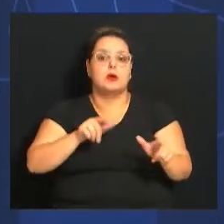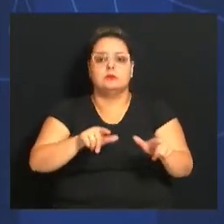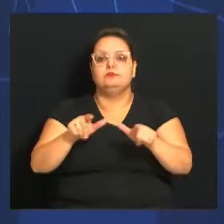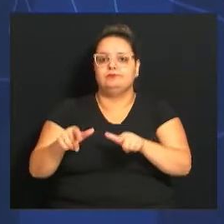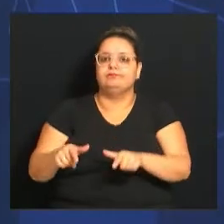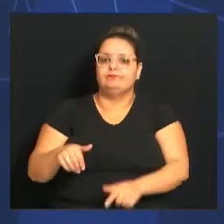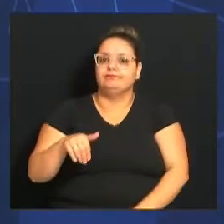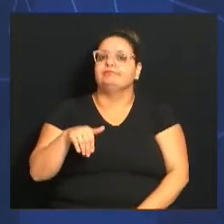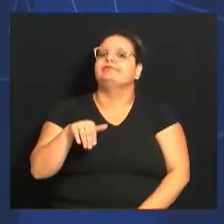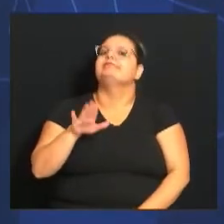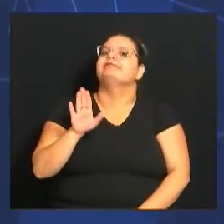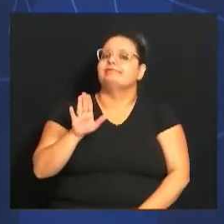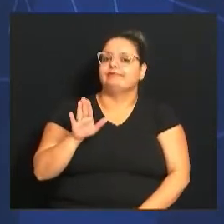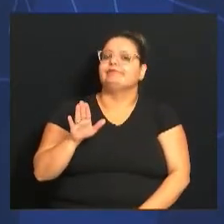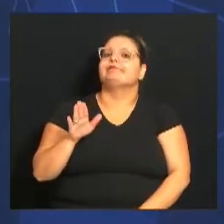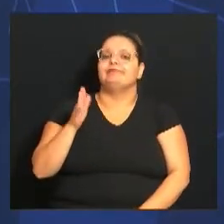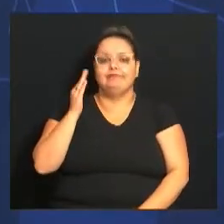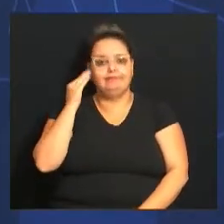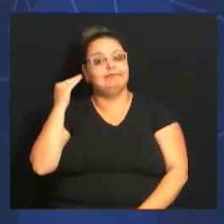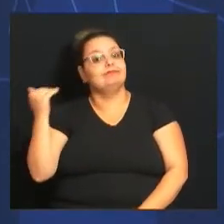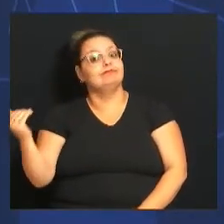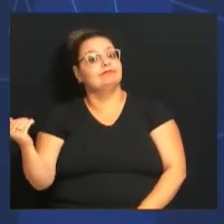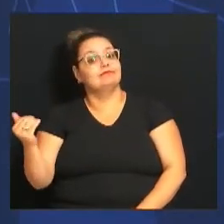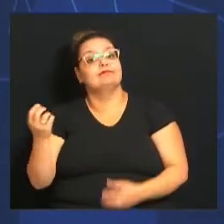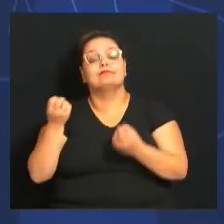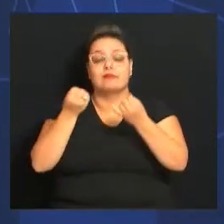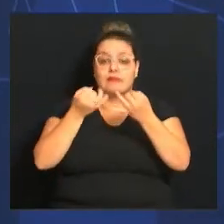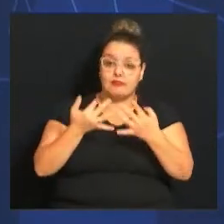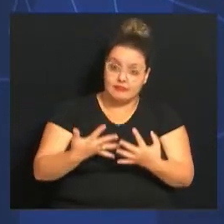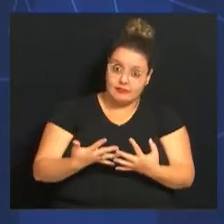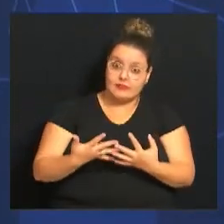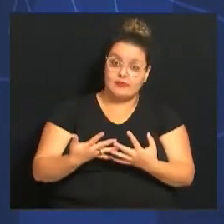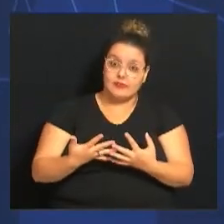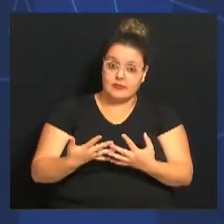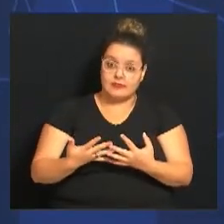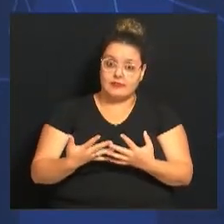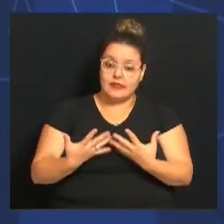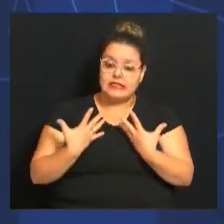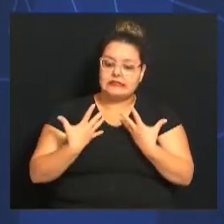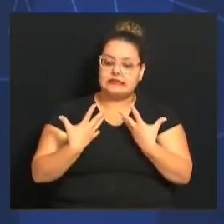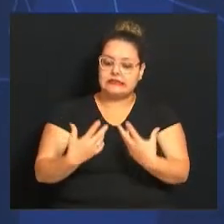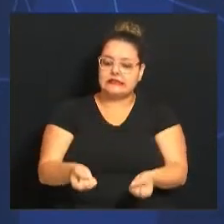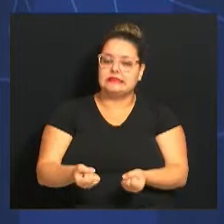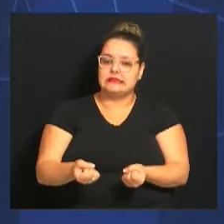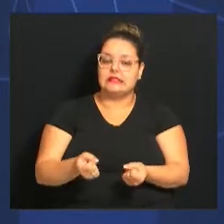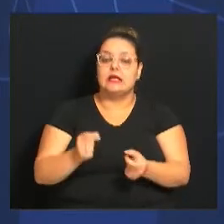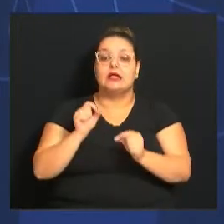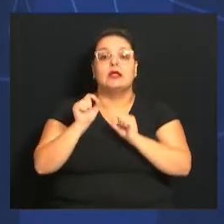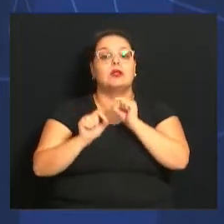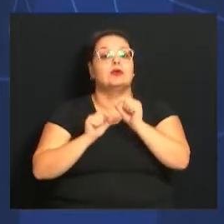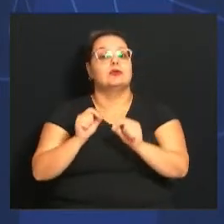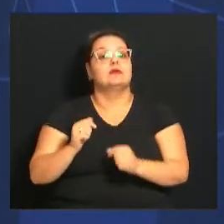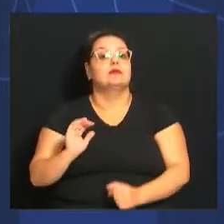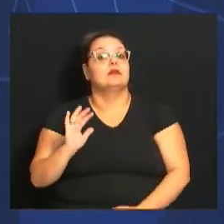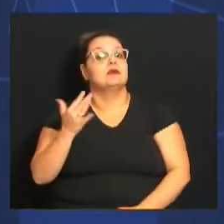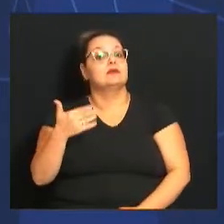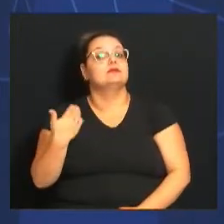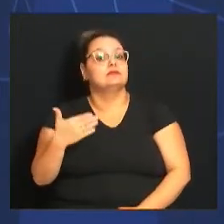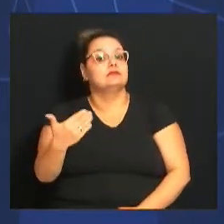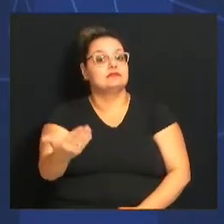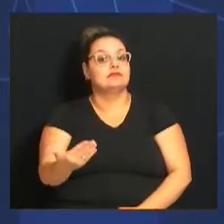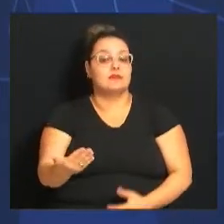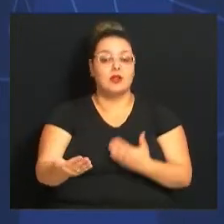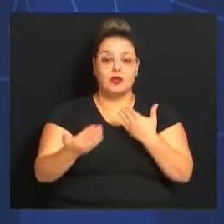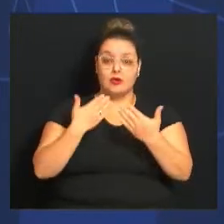vez mais popular. E para nos explicar essa ascensão e o que deve vir pela frente, eu converso agora